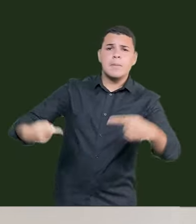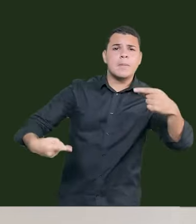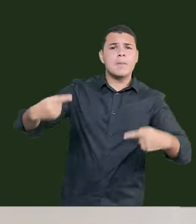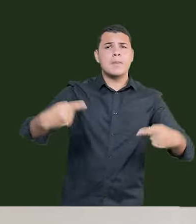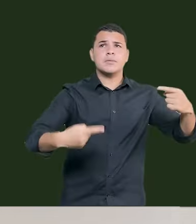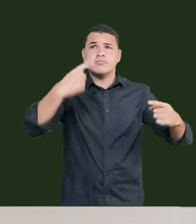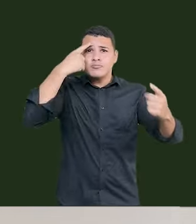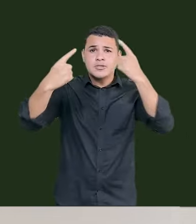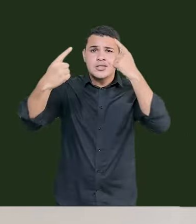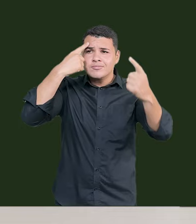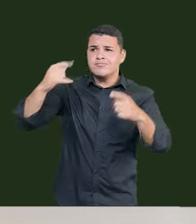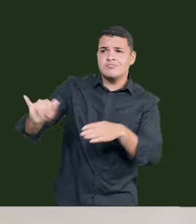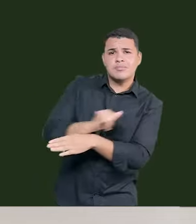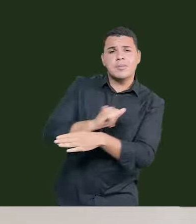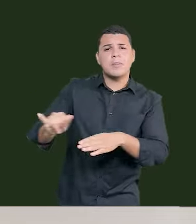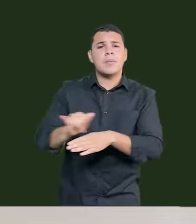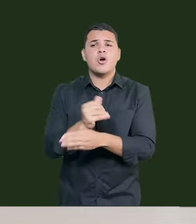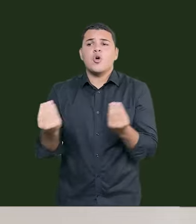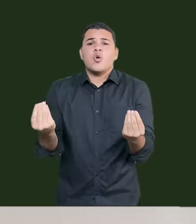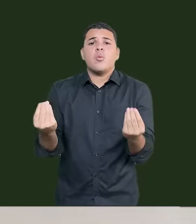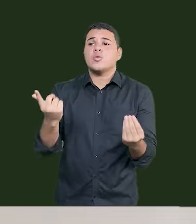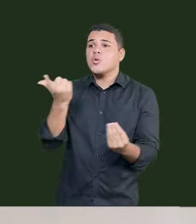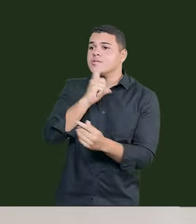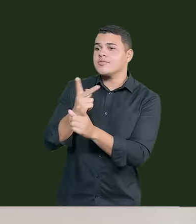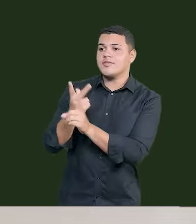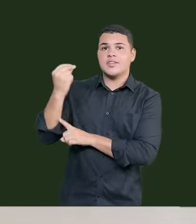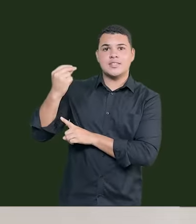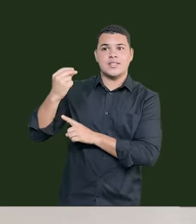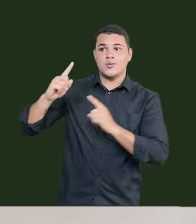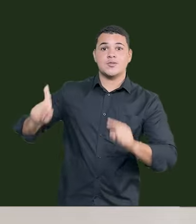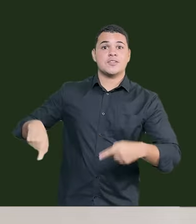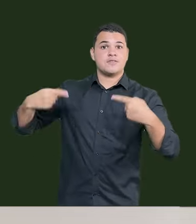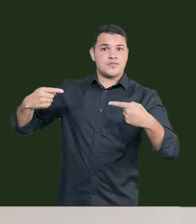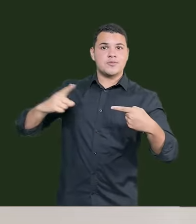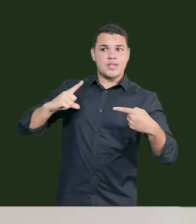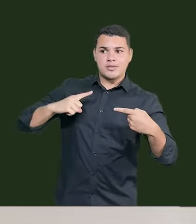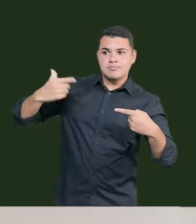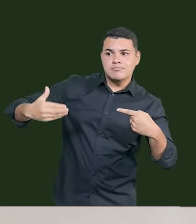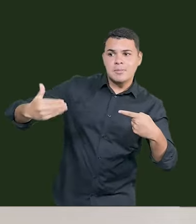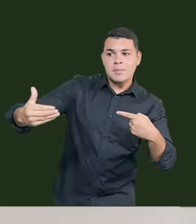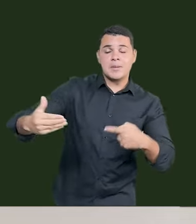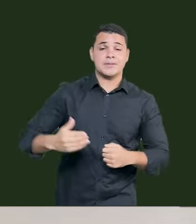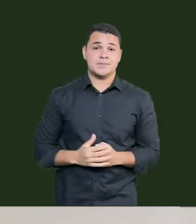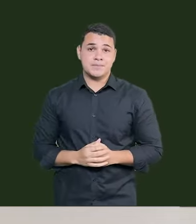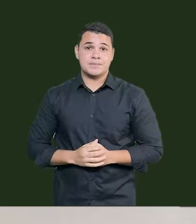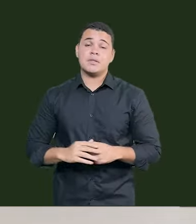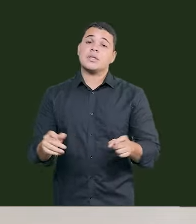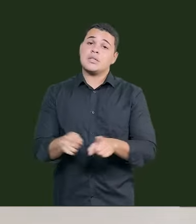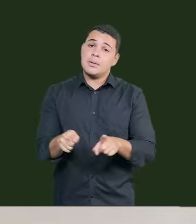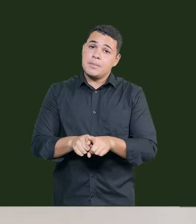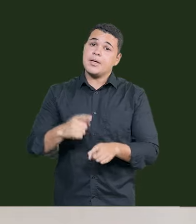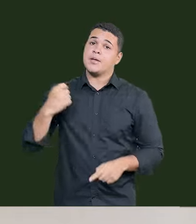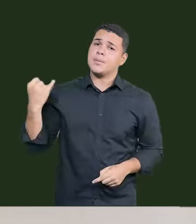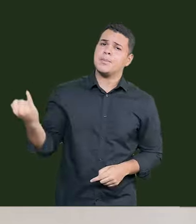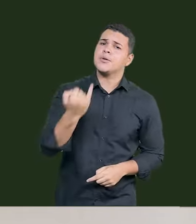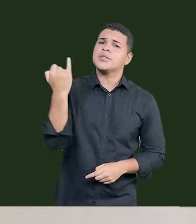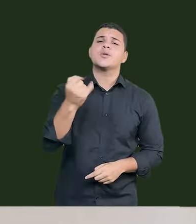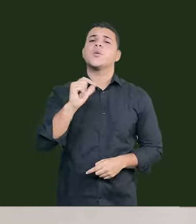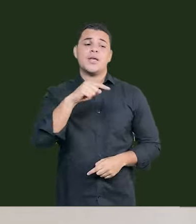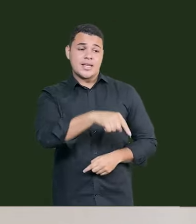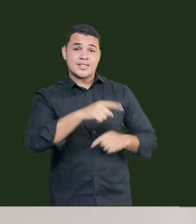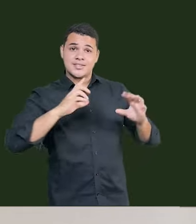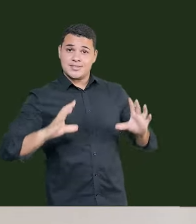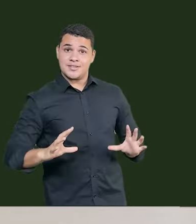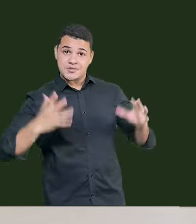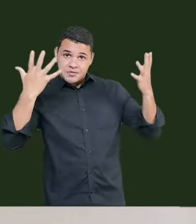novas perspectivas, como enfrentar os grandes desafios que teremos pela frente. É importante que esse